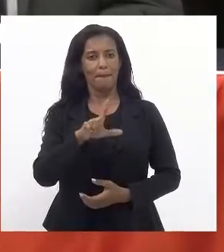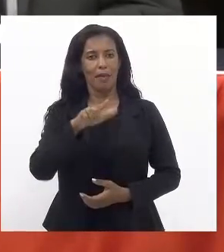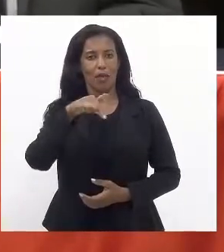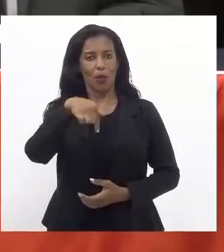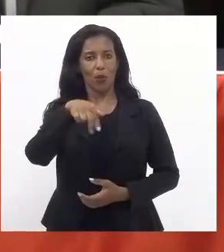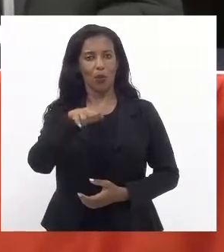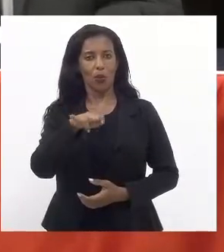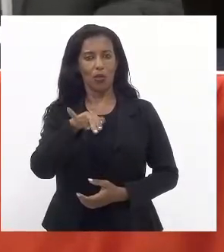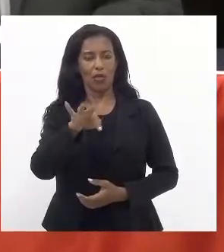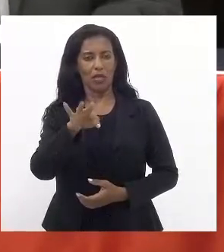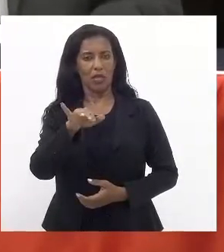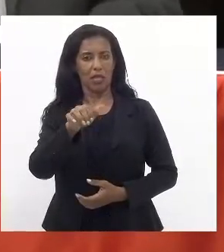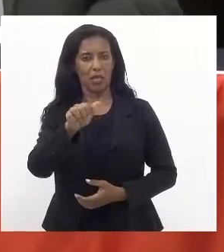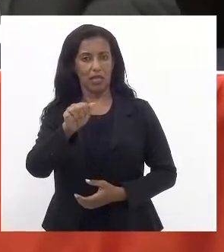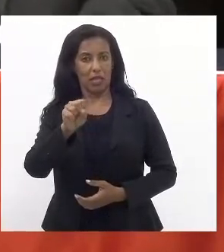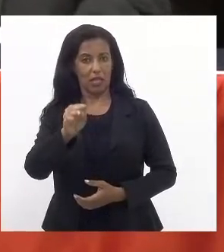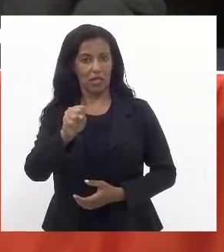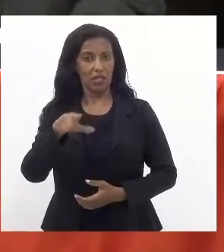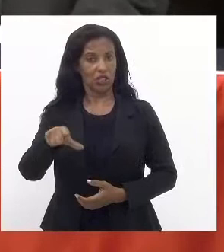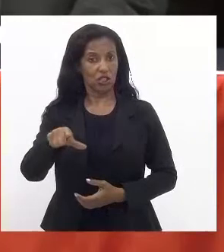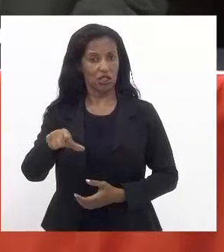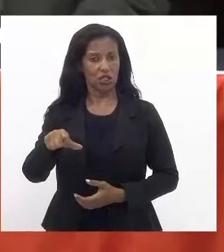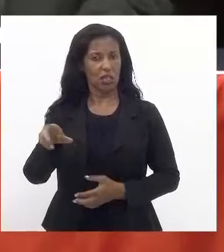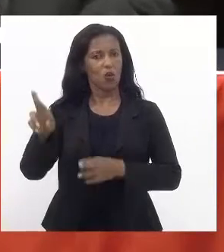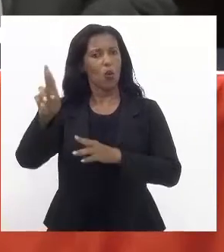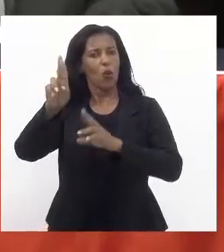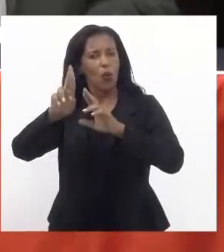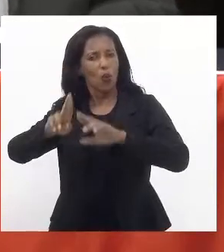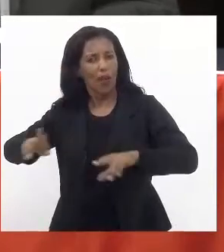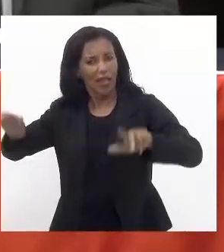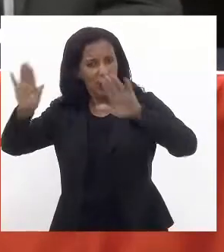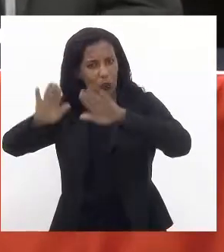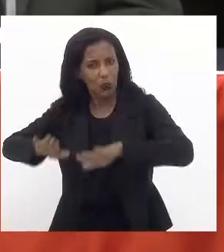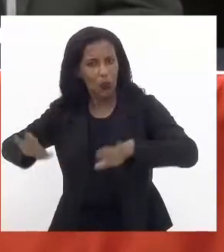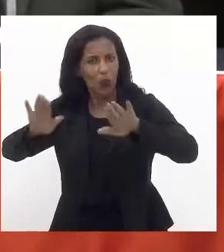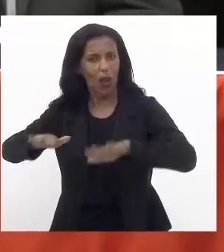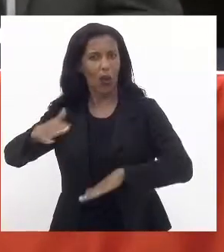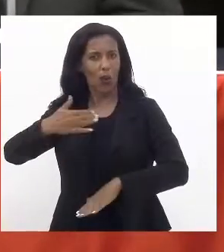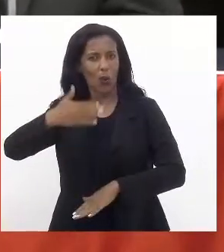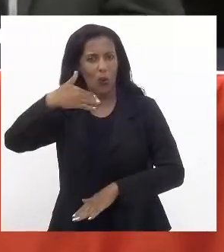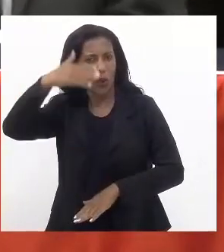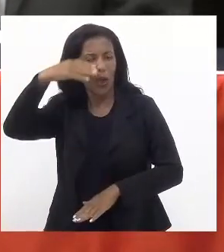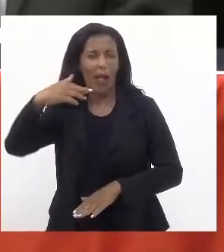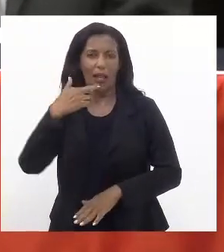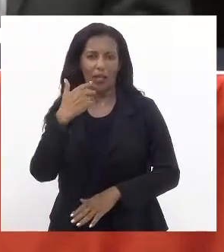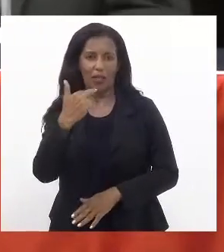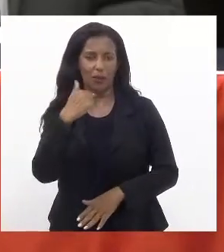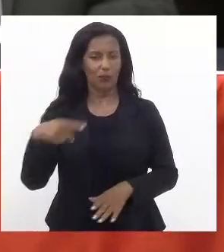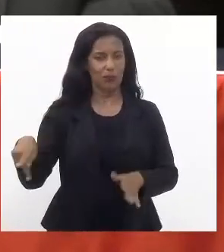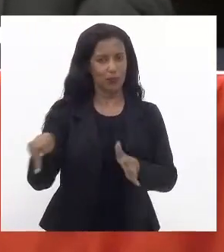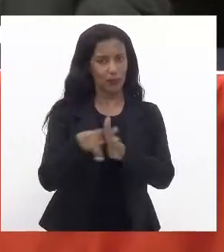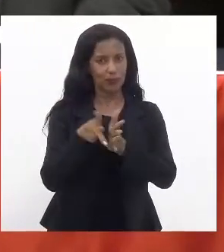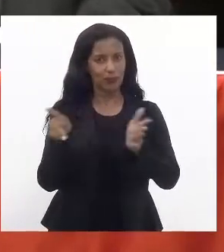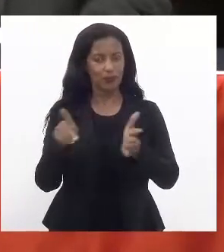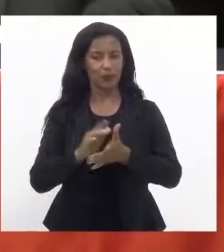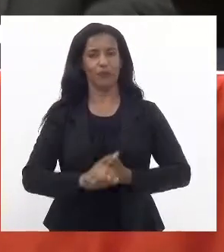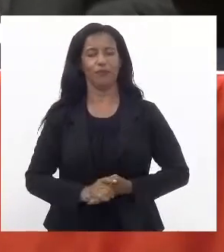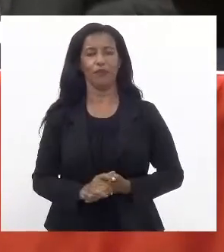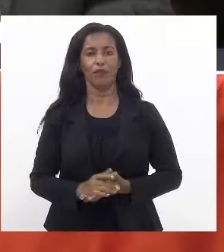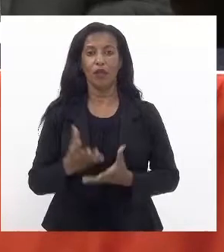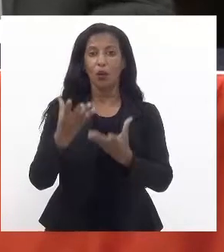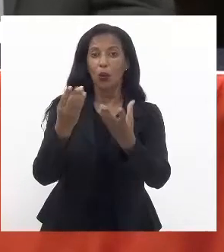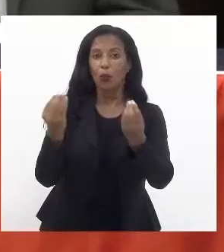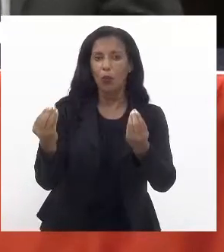utilizam o rito litúrgico bizantino, o grego e o árabe como línguas litúrgicas.